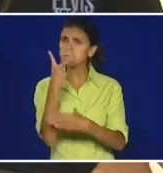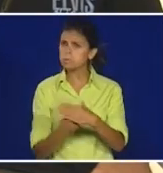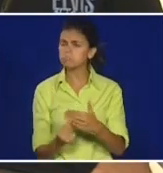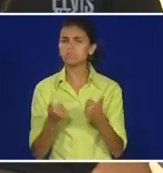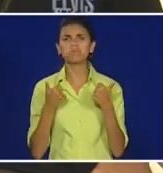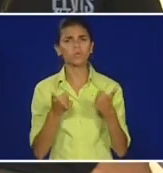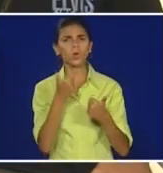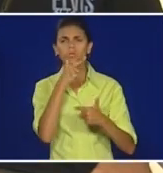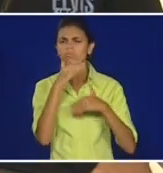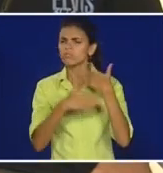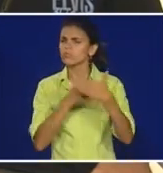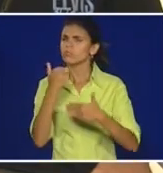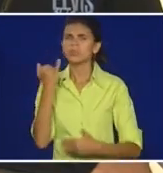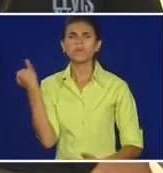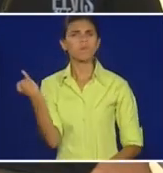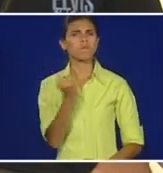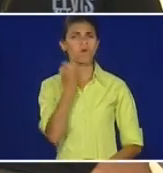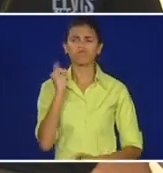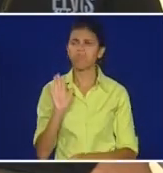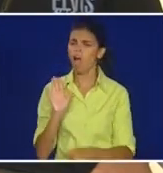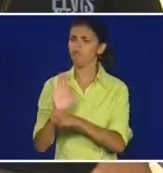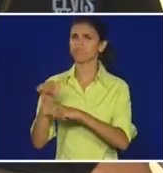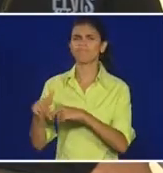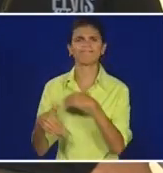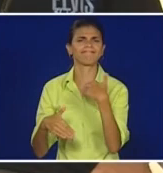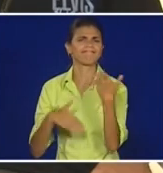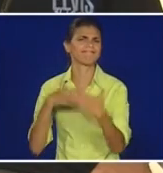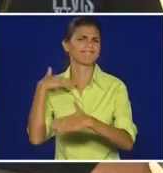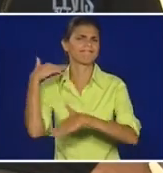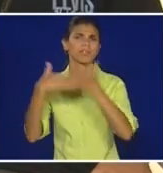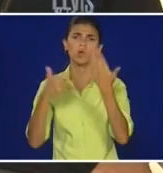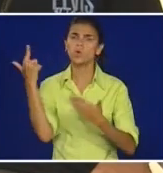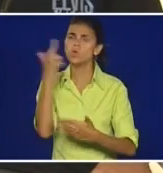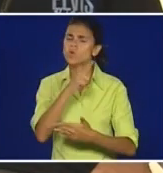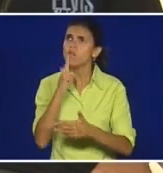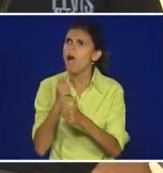importante para ele, para que ele pudesse acompanhar